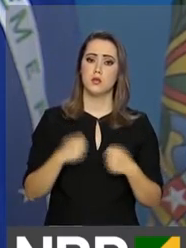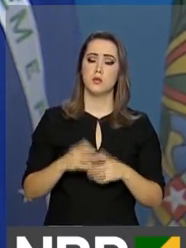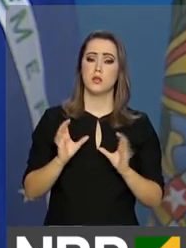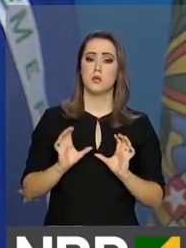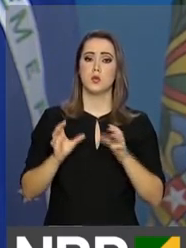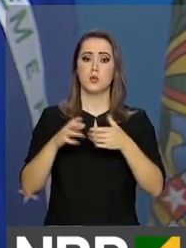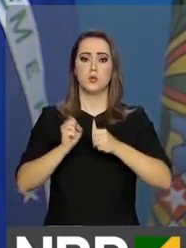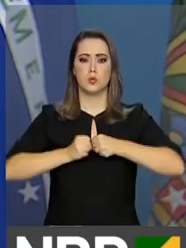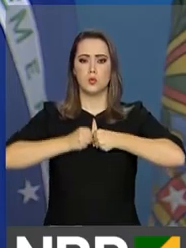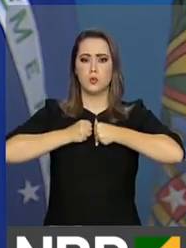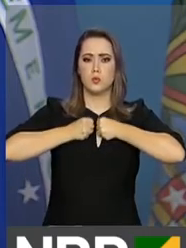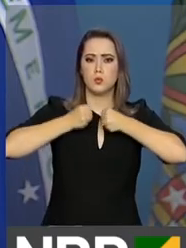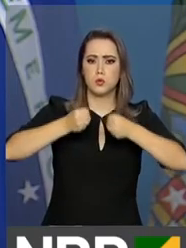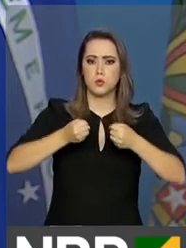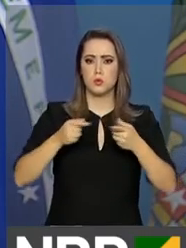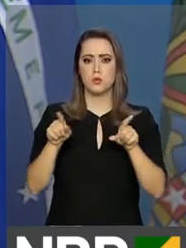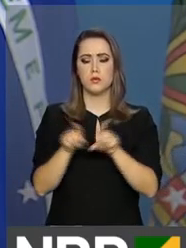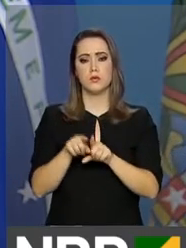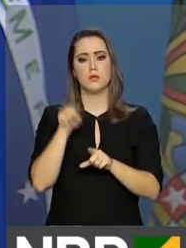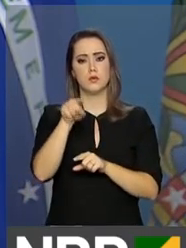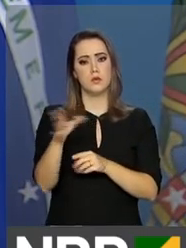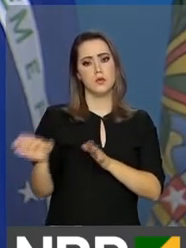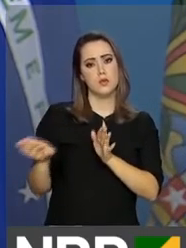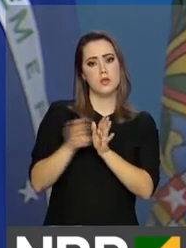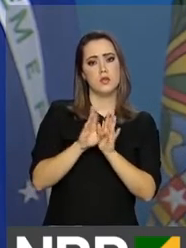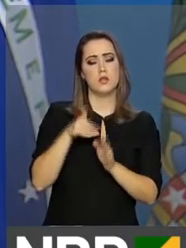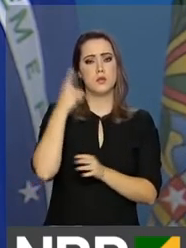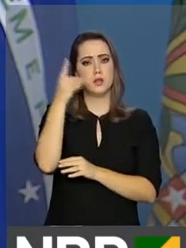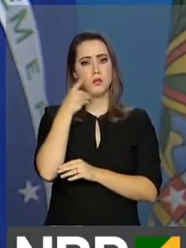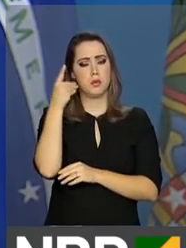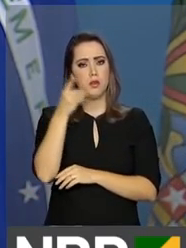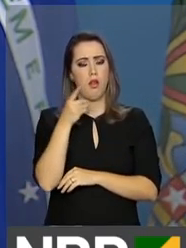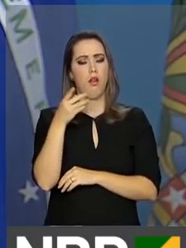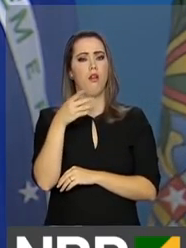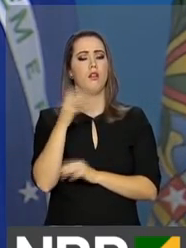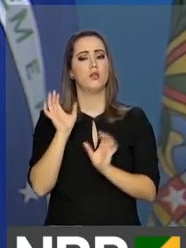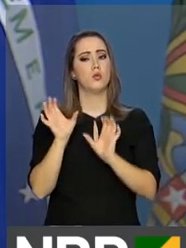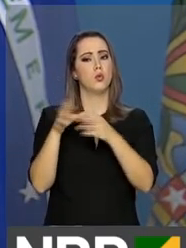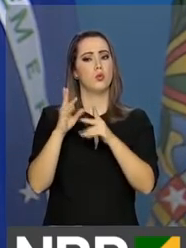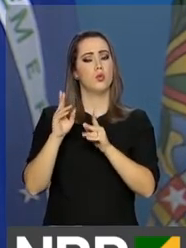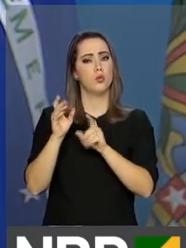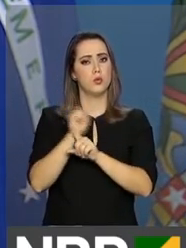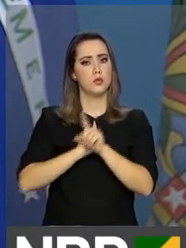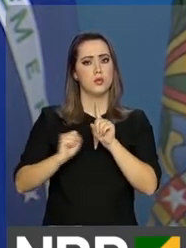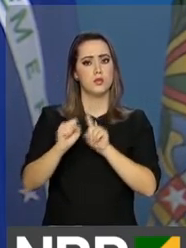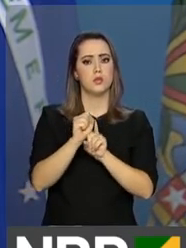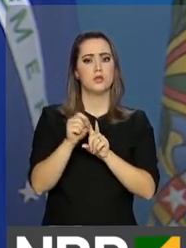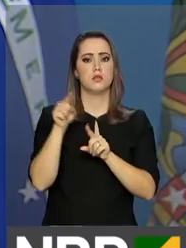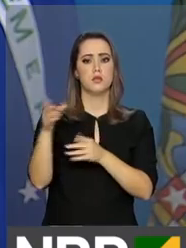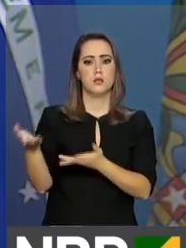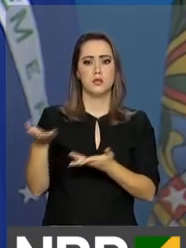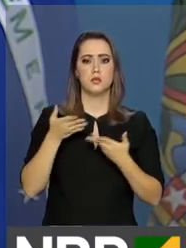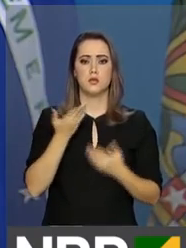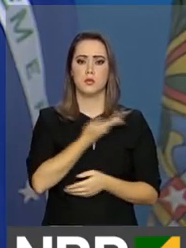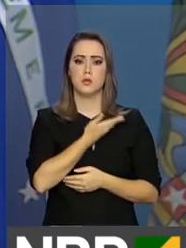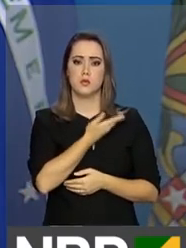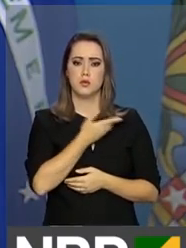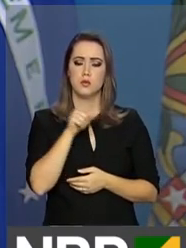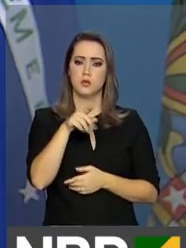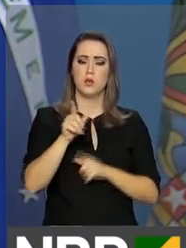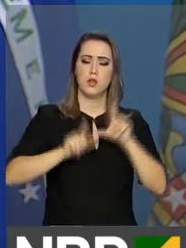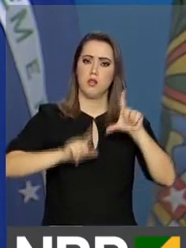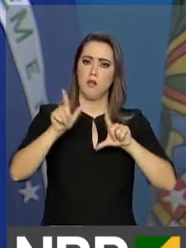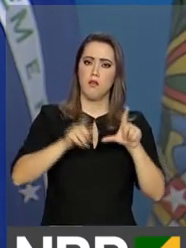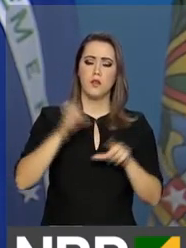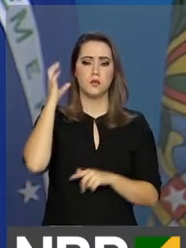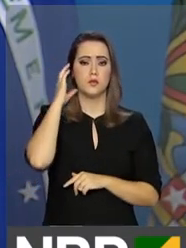gigante aqui em favor da Previdência, recebendo deputados, recebendo a sociedade, recebendo amigos, recebendo